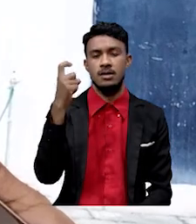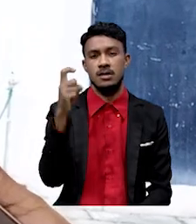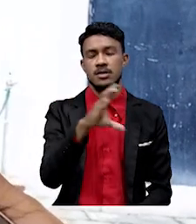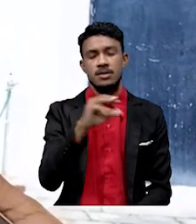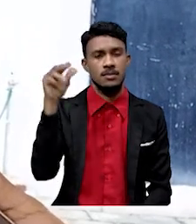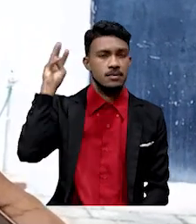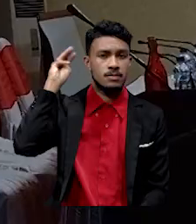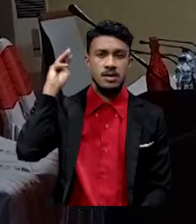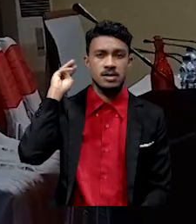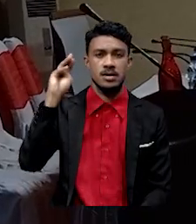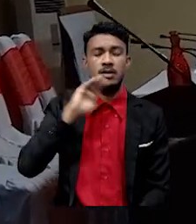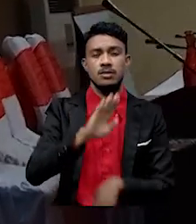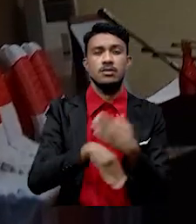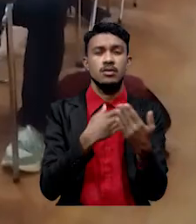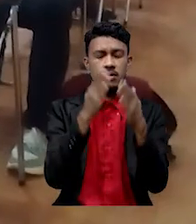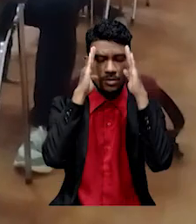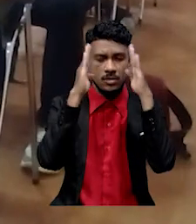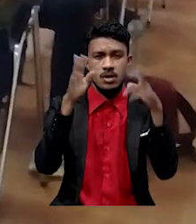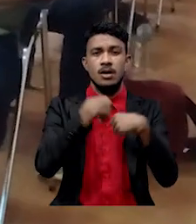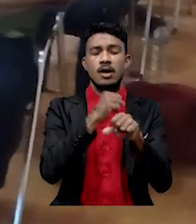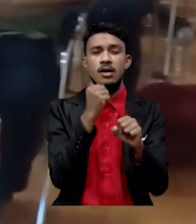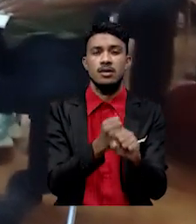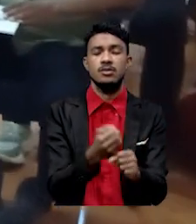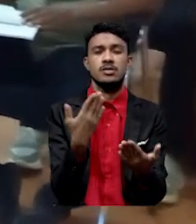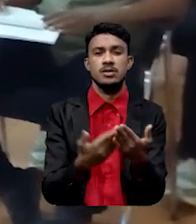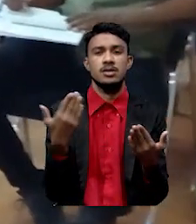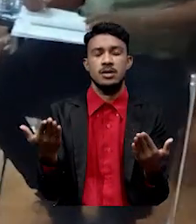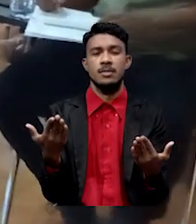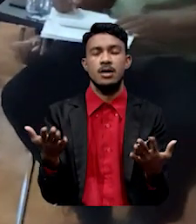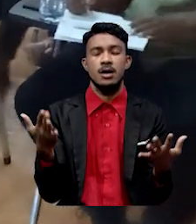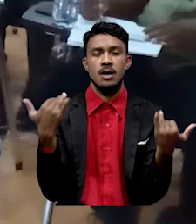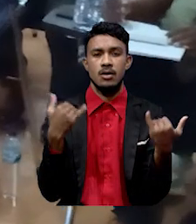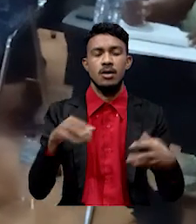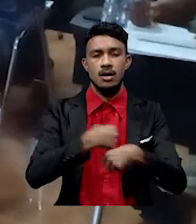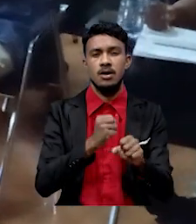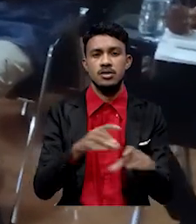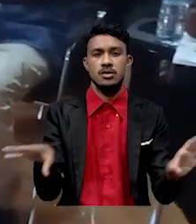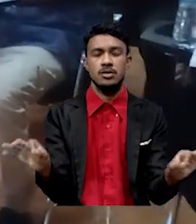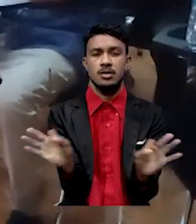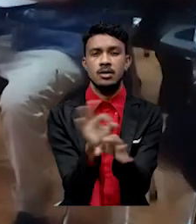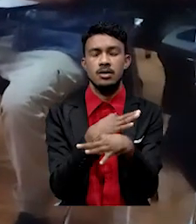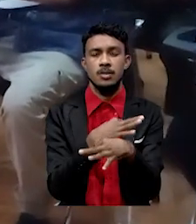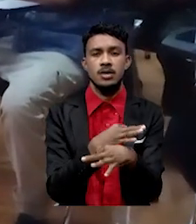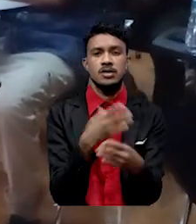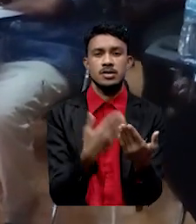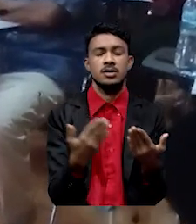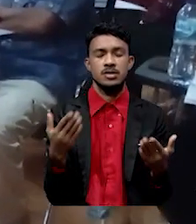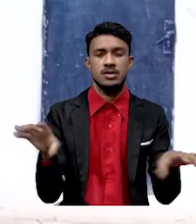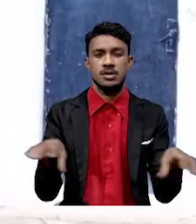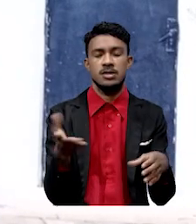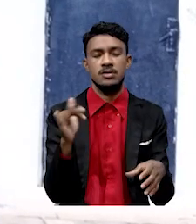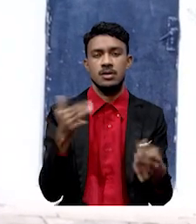ministério relevante sira nebe uluk halau lançamento ba sistema ne dadaung halo ona esforço atu hadia fila fali sistema ne dadaung ne